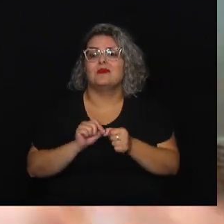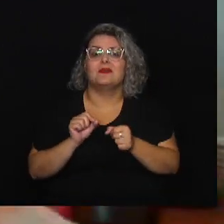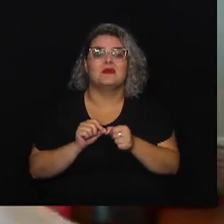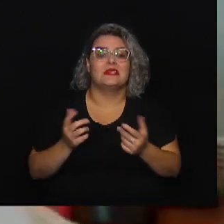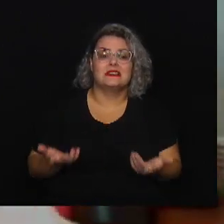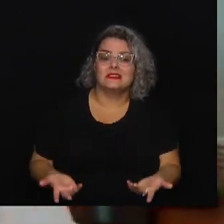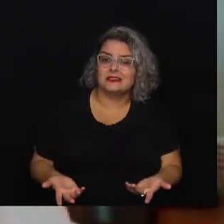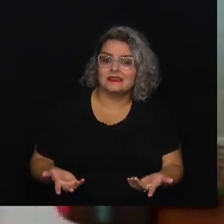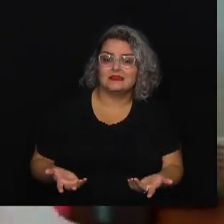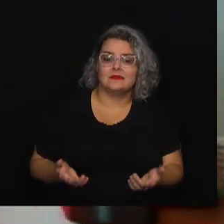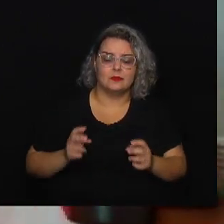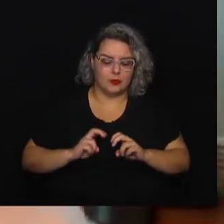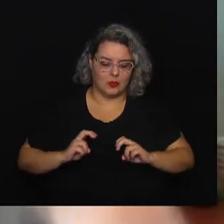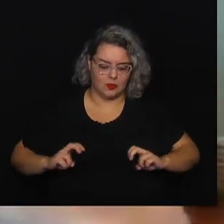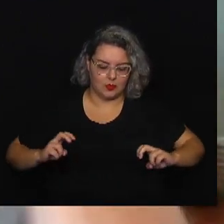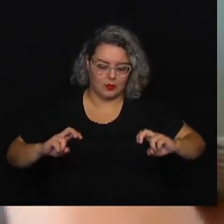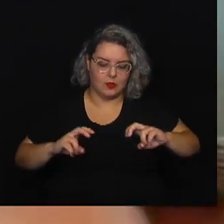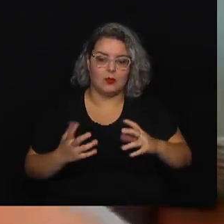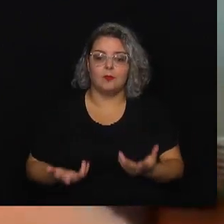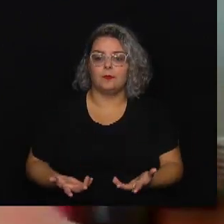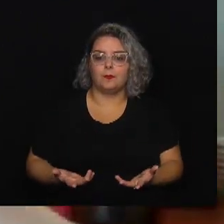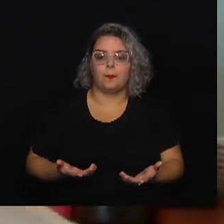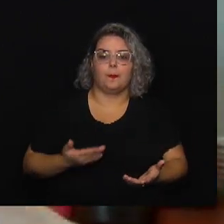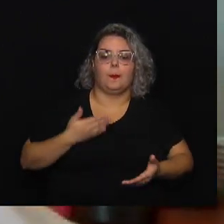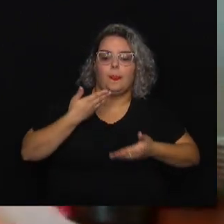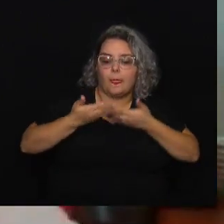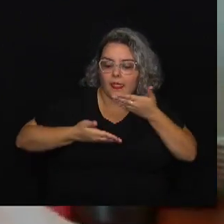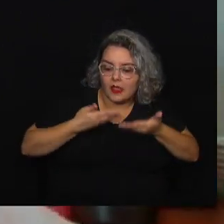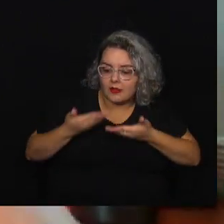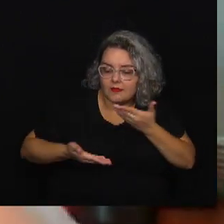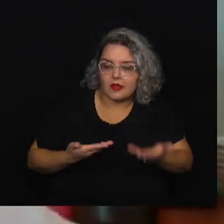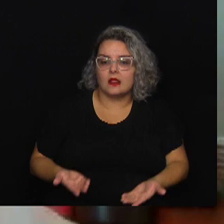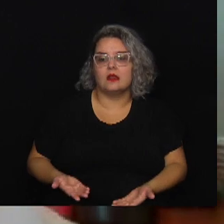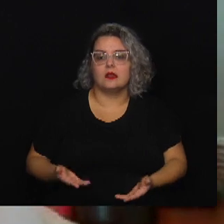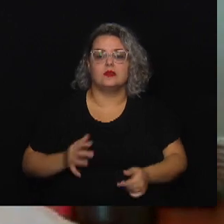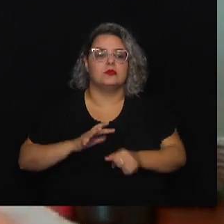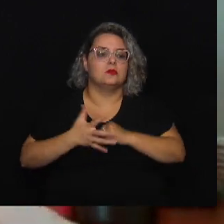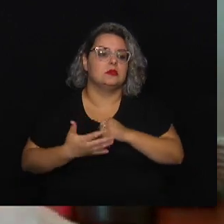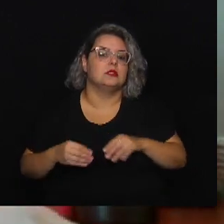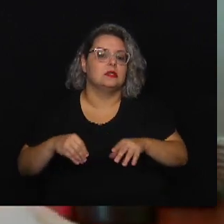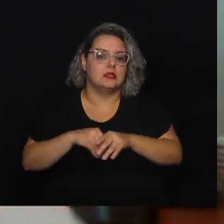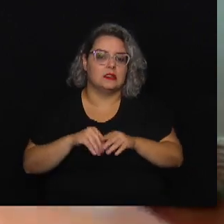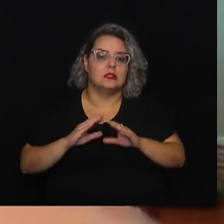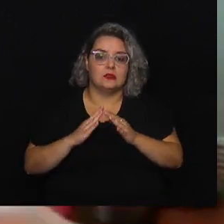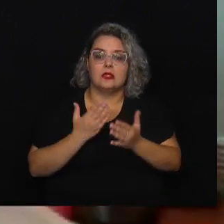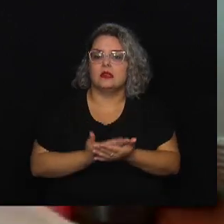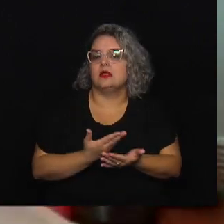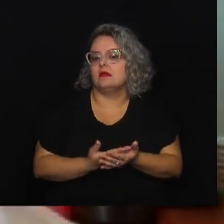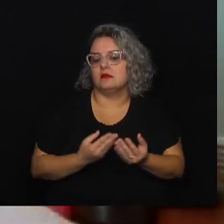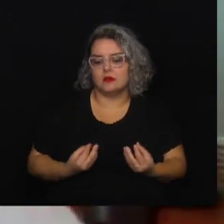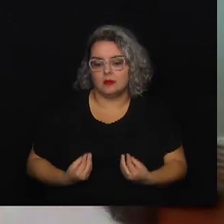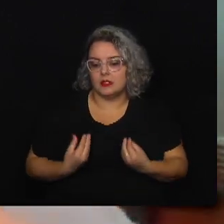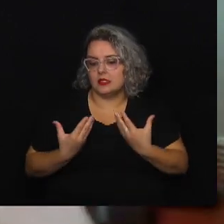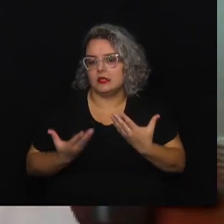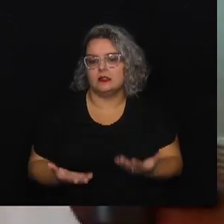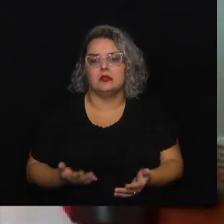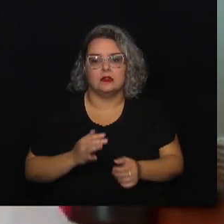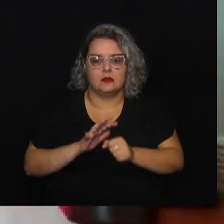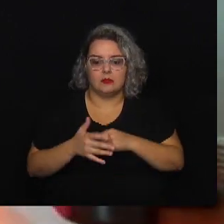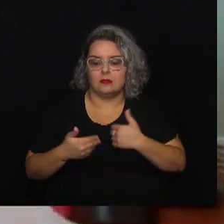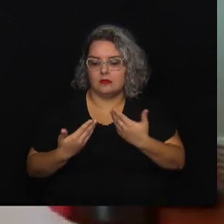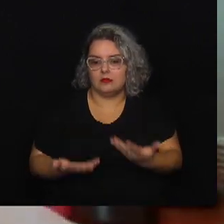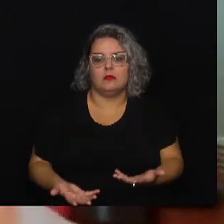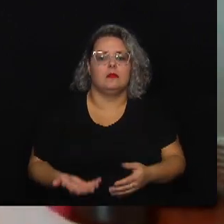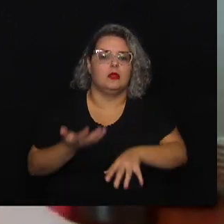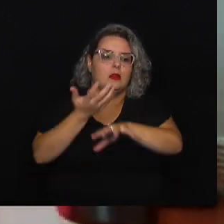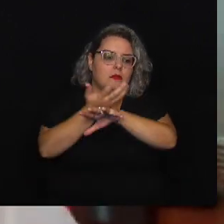fazer uma roda, vamos, né, falar da pandemia na escola, vamos trazer a pandemia para o currículo,